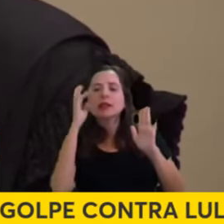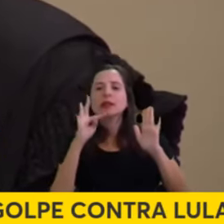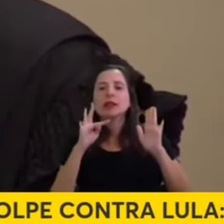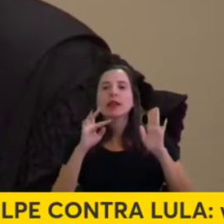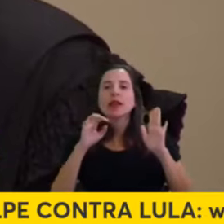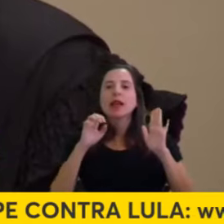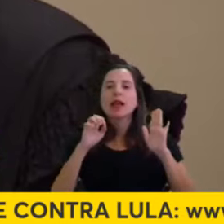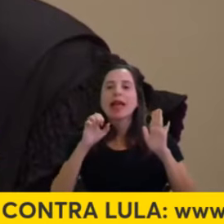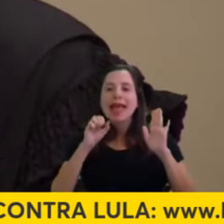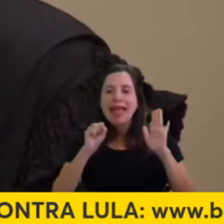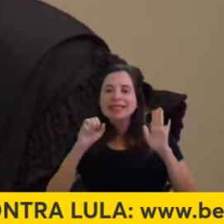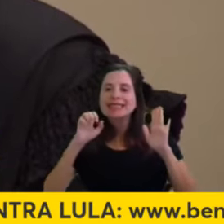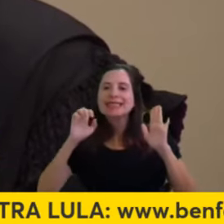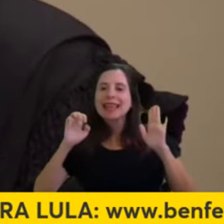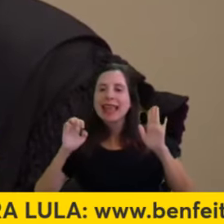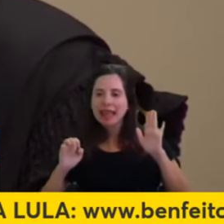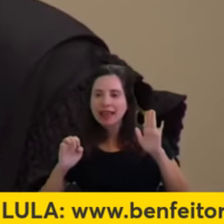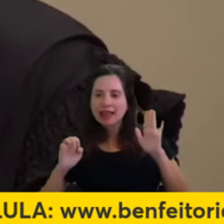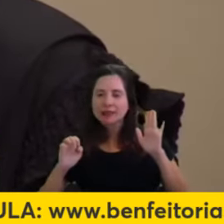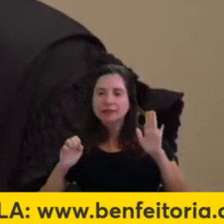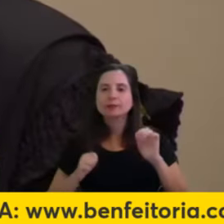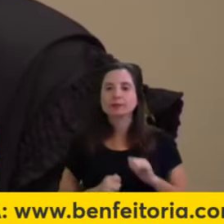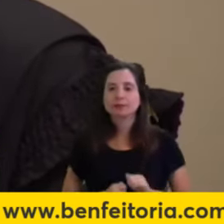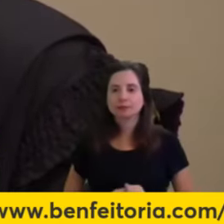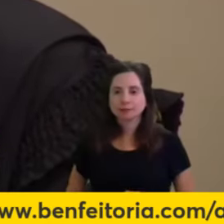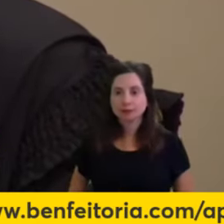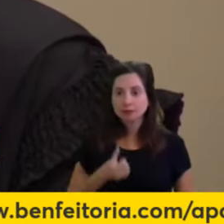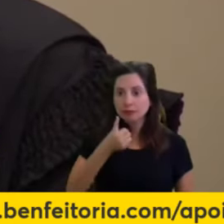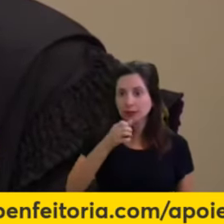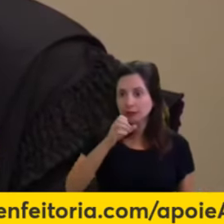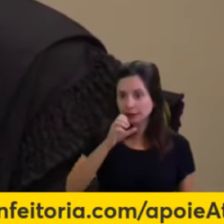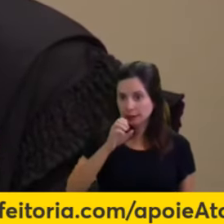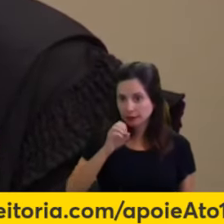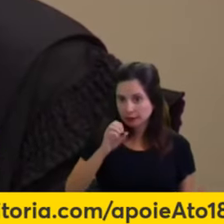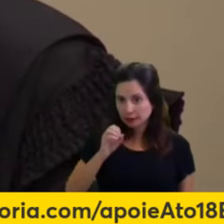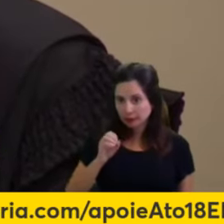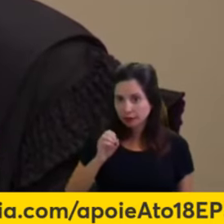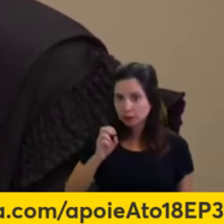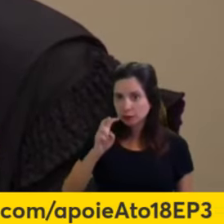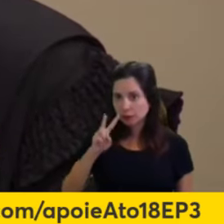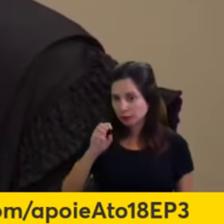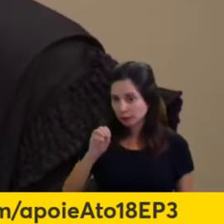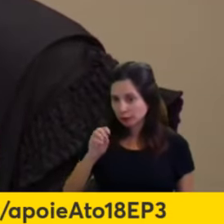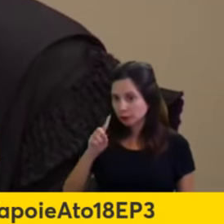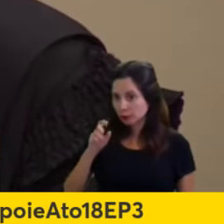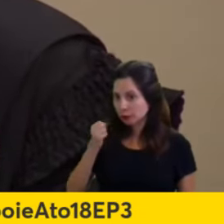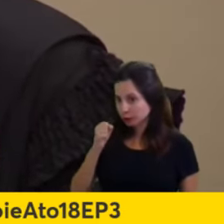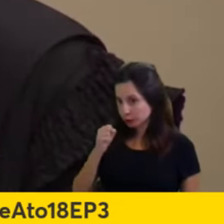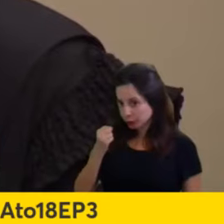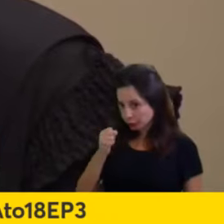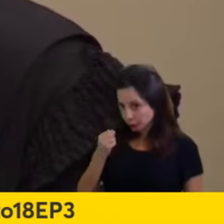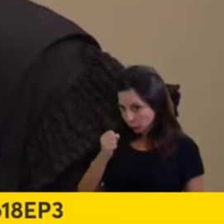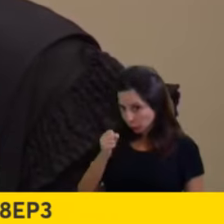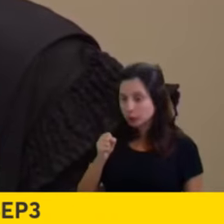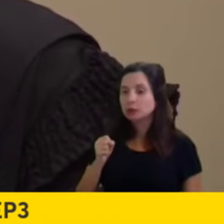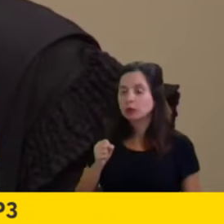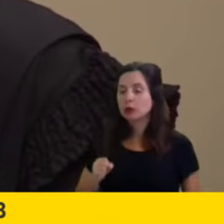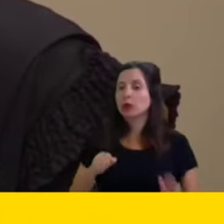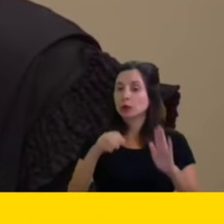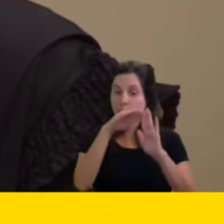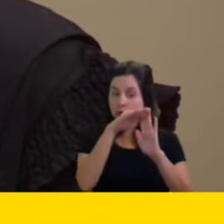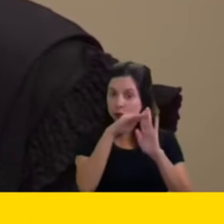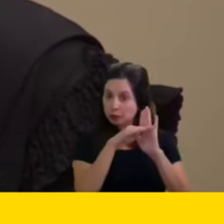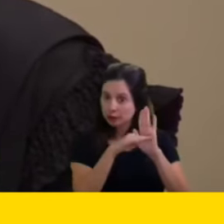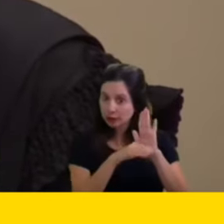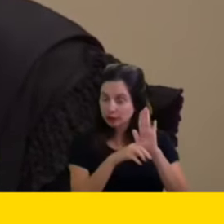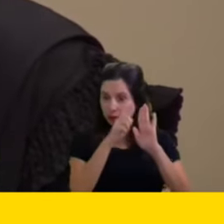no julgamento do agrava regimental 691 24/2018 mantendo-se a mesma tônica os critérios anteriormente